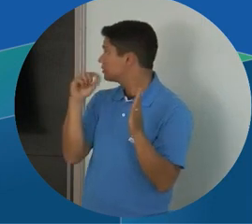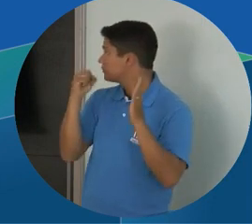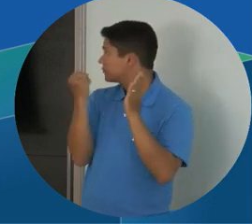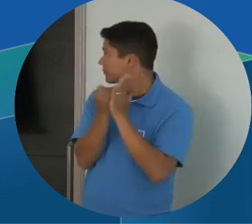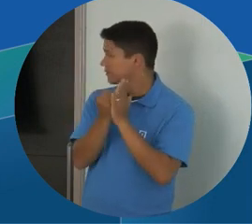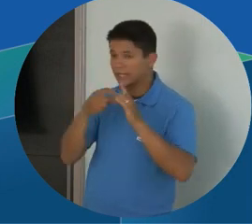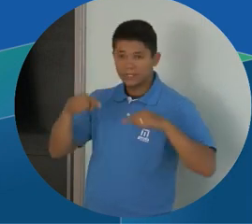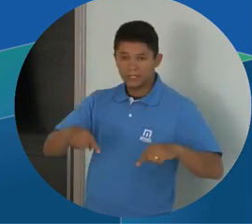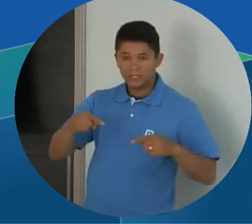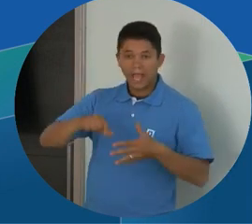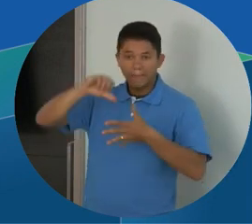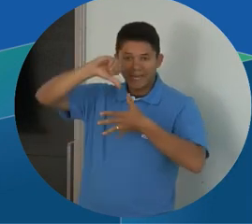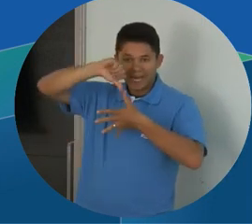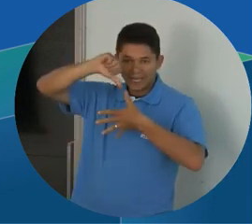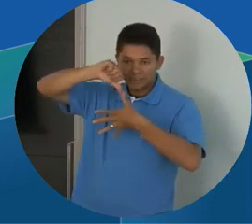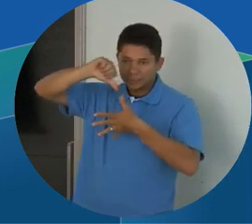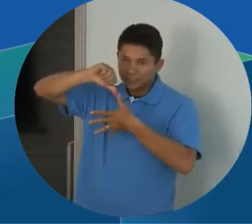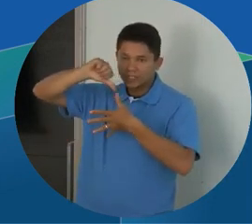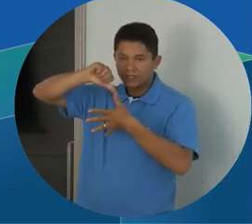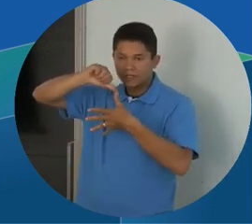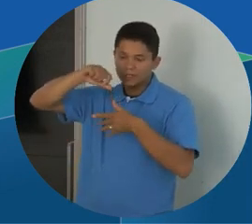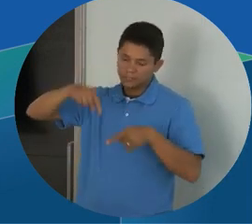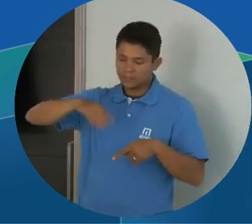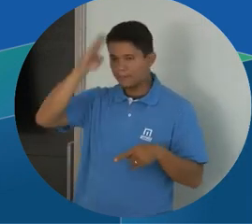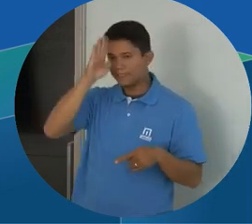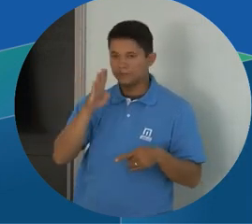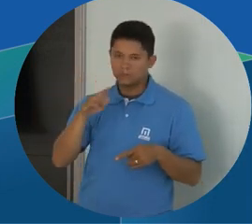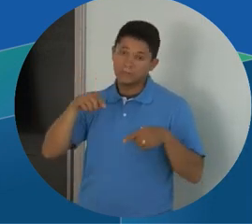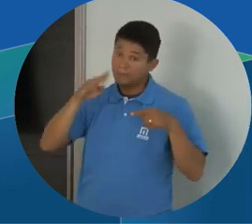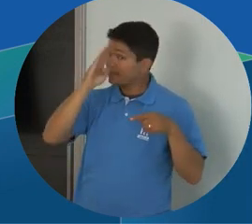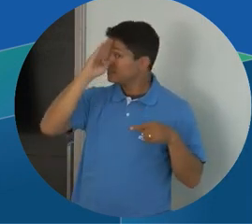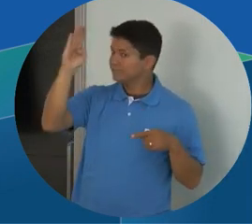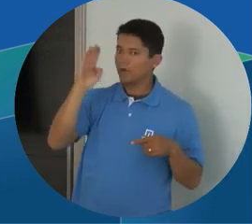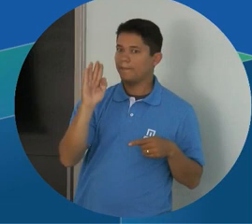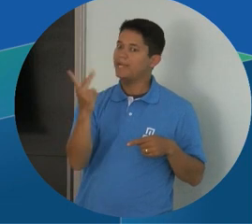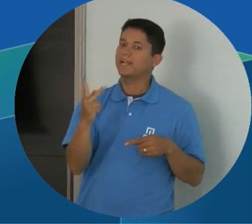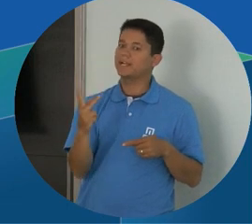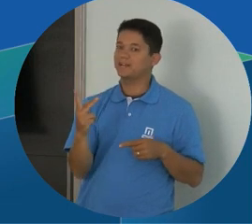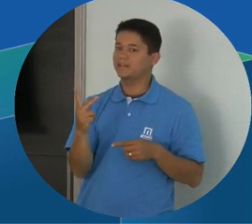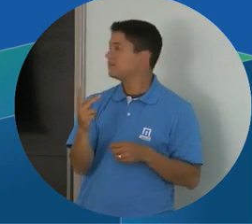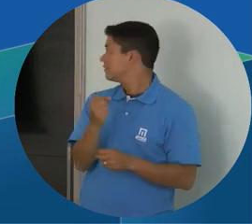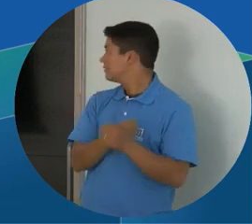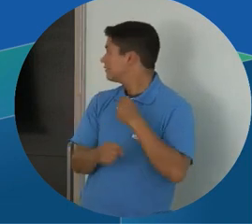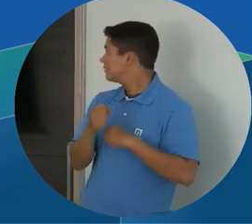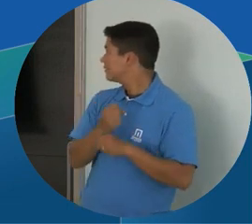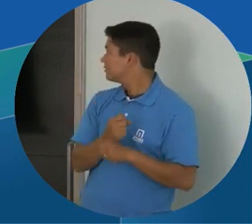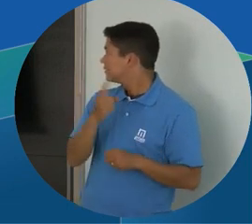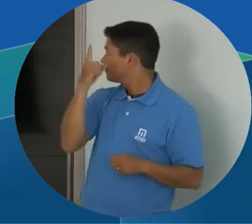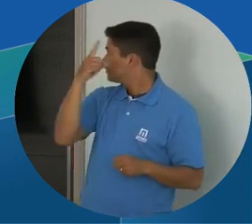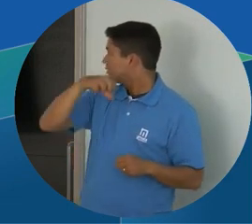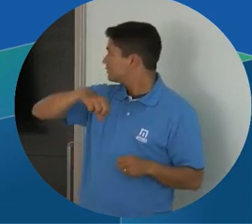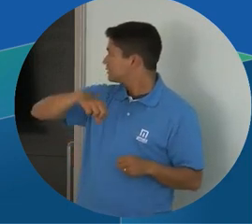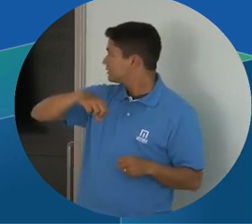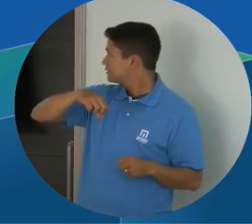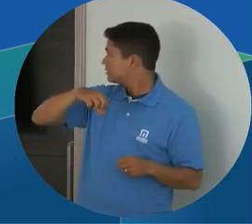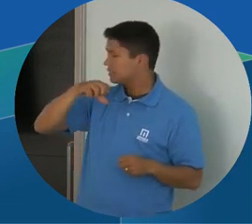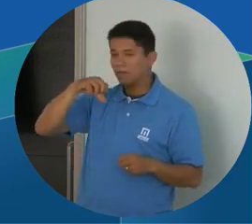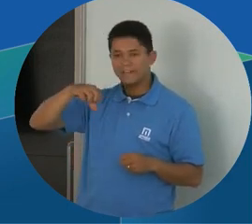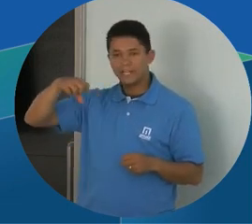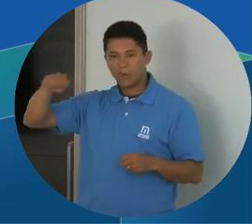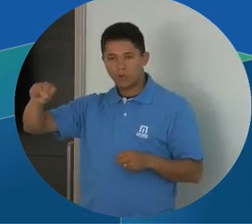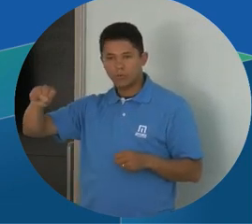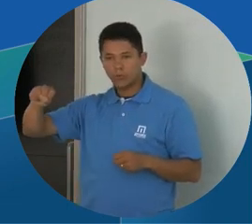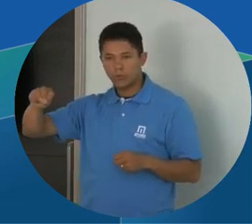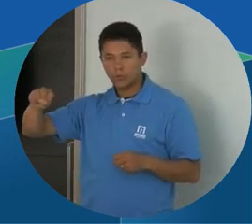para a América Latina, para o Brasil, e coloquei principalmente que foi aqui em Belo Horizonte, que é o reforço estrutural do viaduto Santa Teresa, que foi a primeira obra de fibra de carbono feita